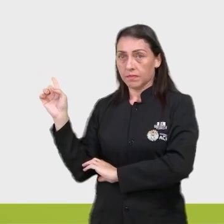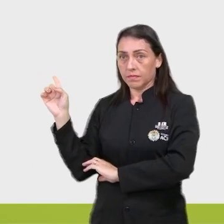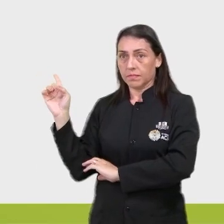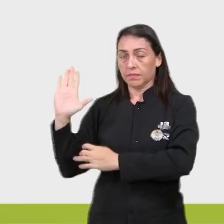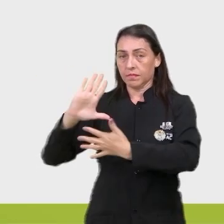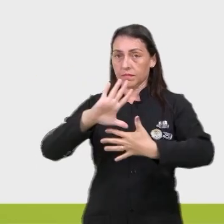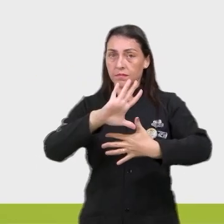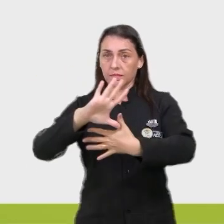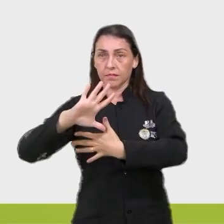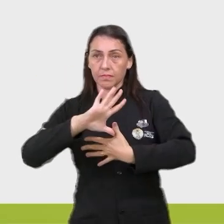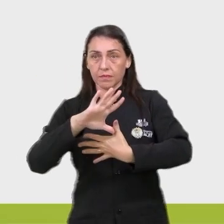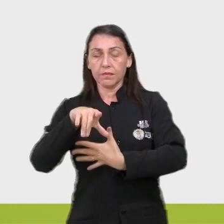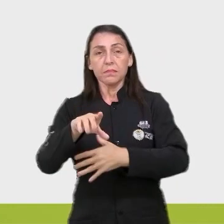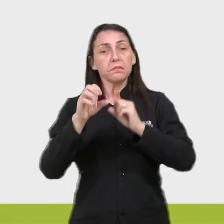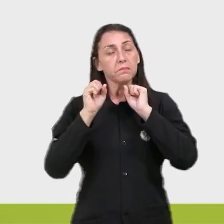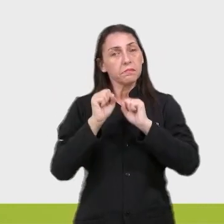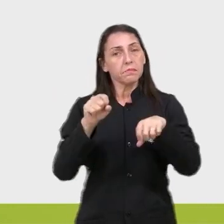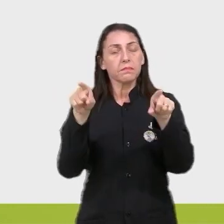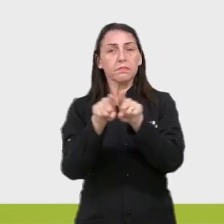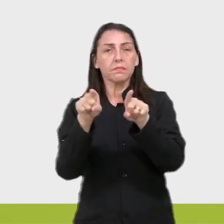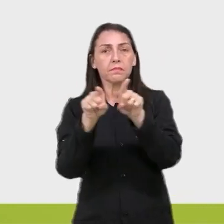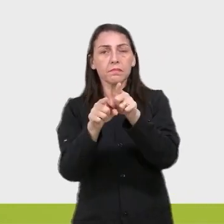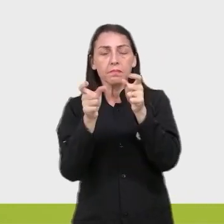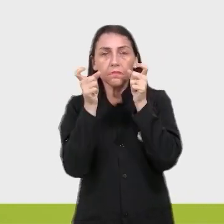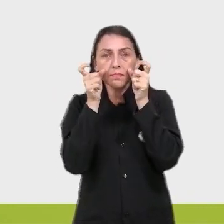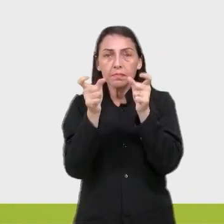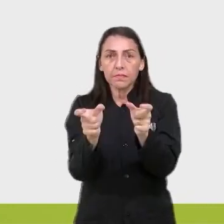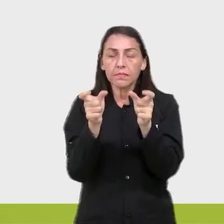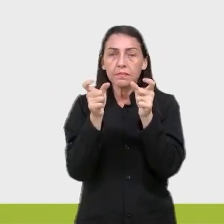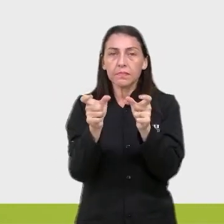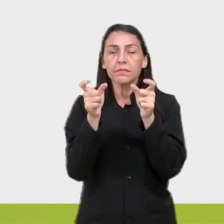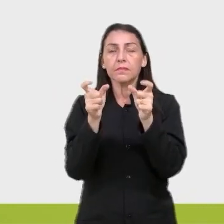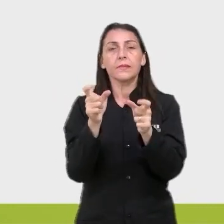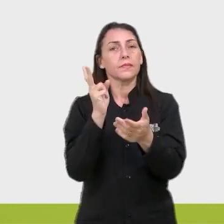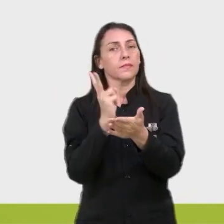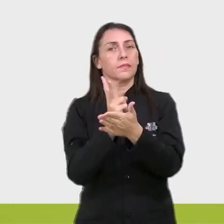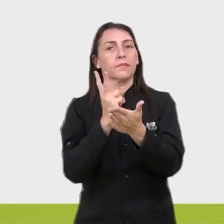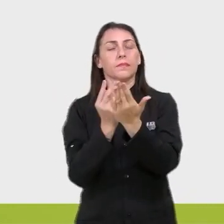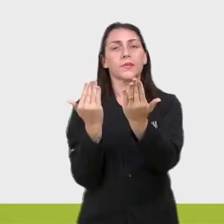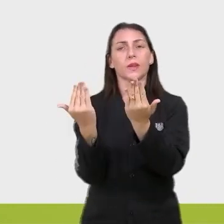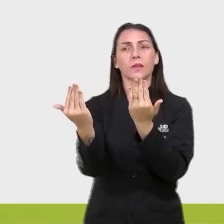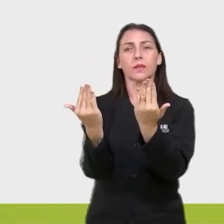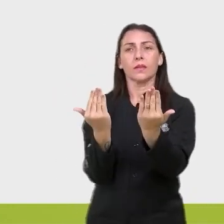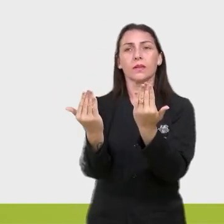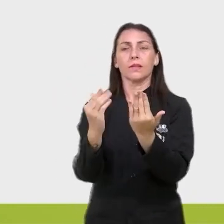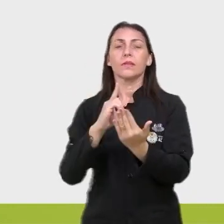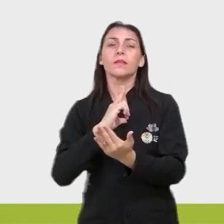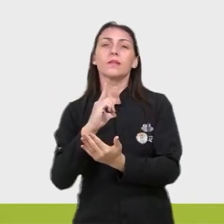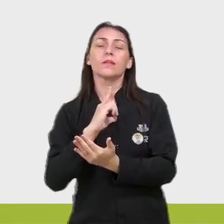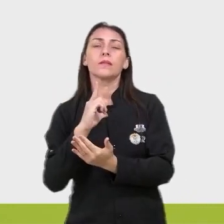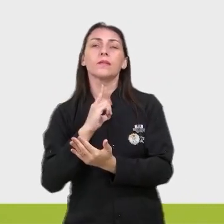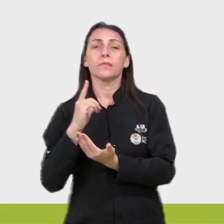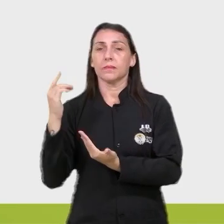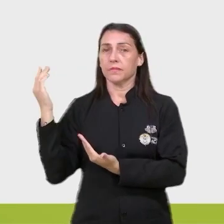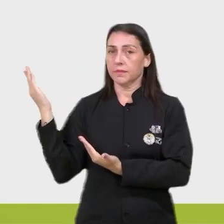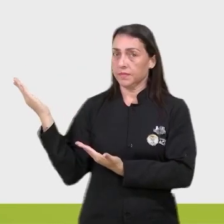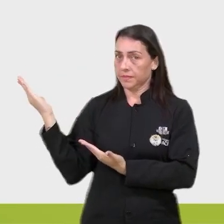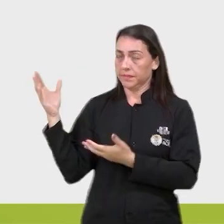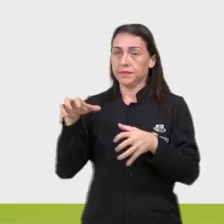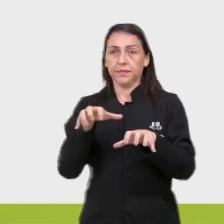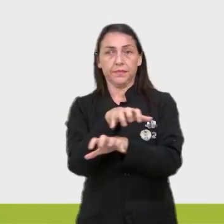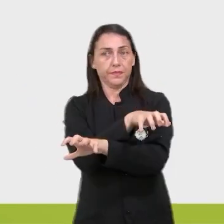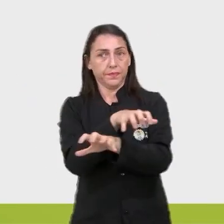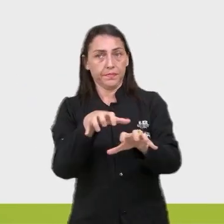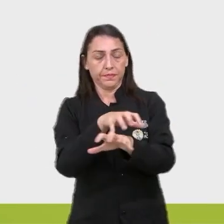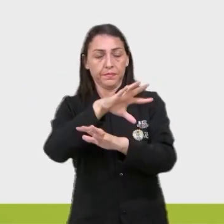ao lado, para que vocês possam também observar, sempre, né, comparando. Então, nós temos aqui, né, o domínio